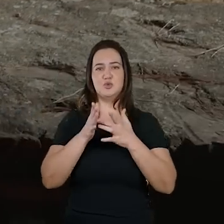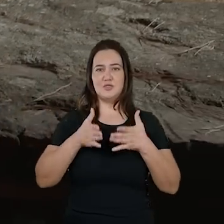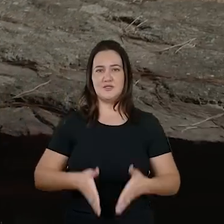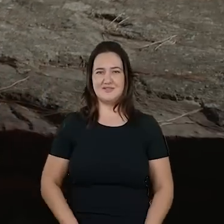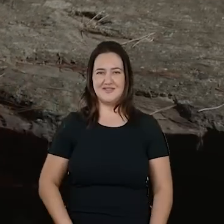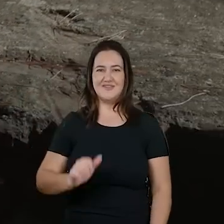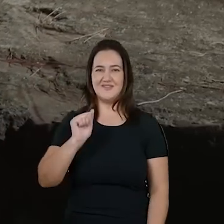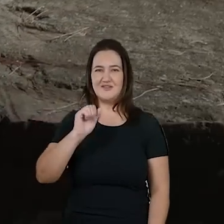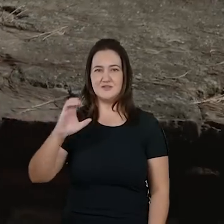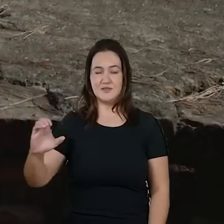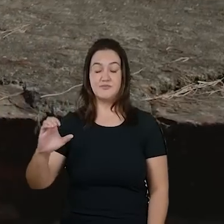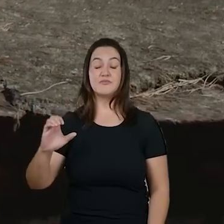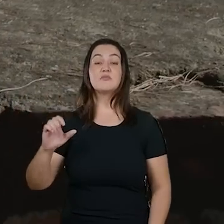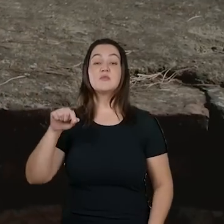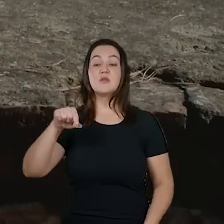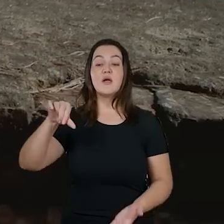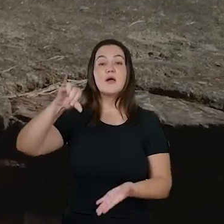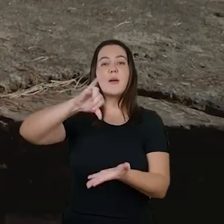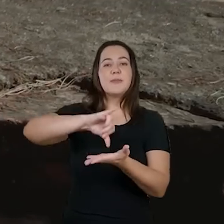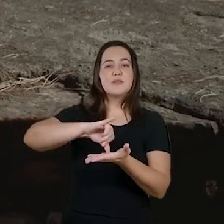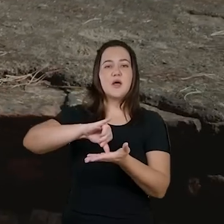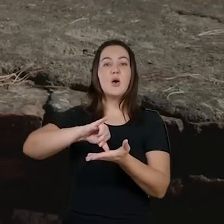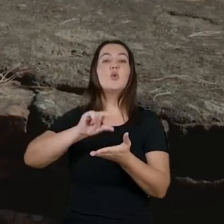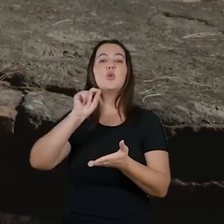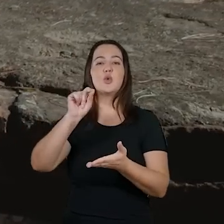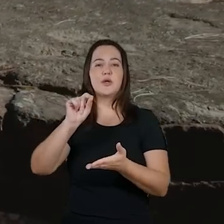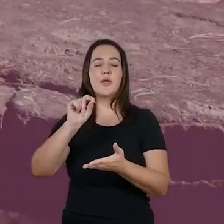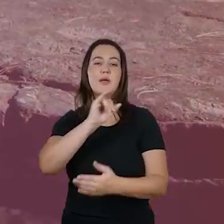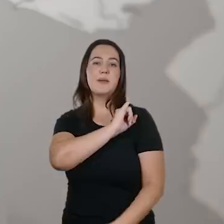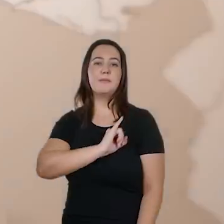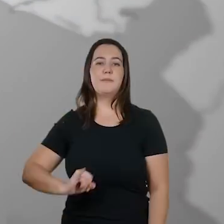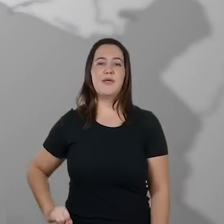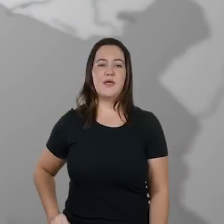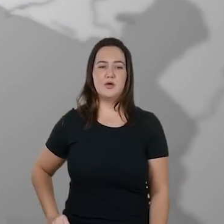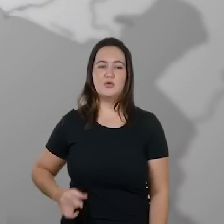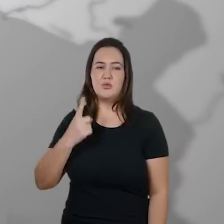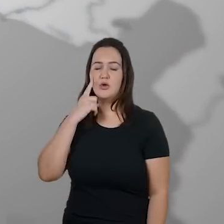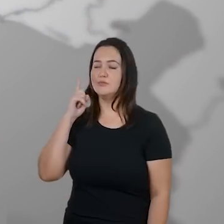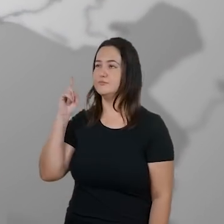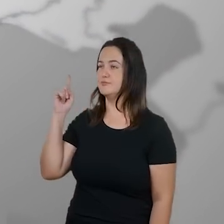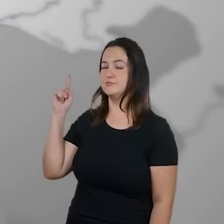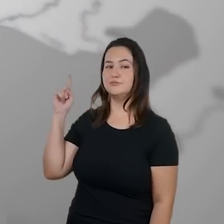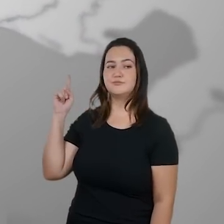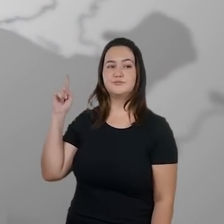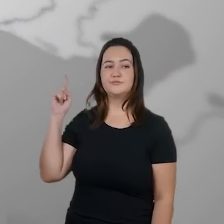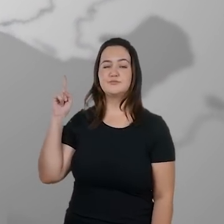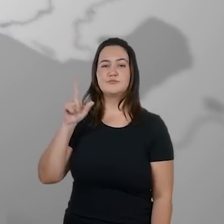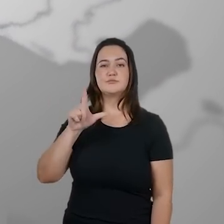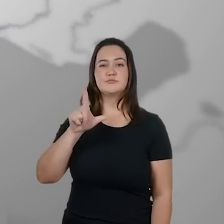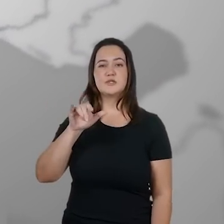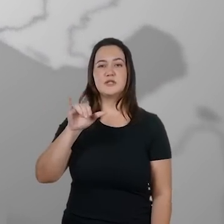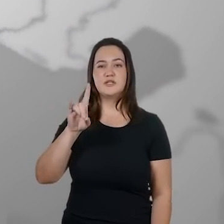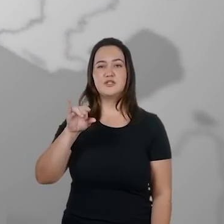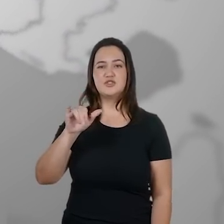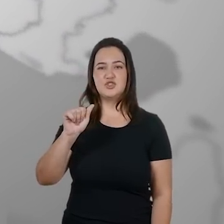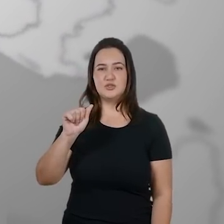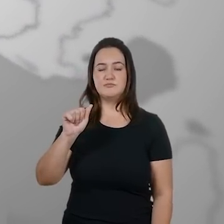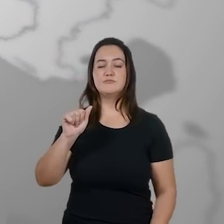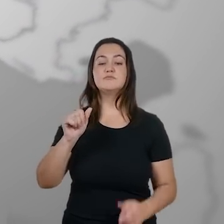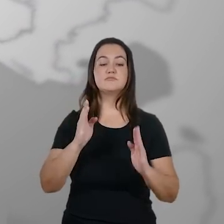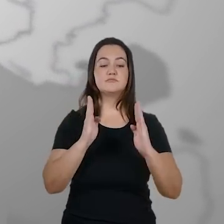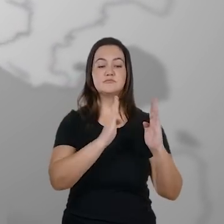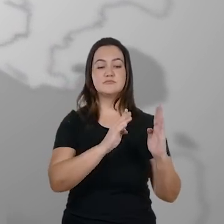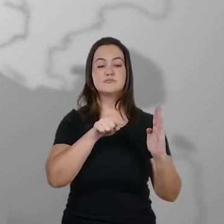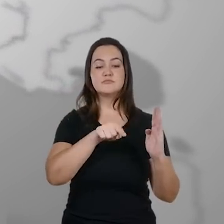foi a capital de um grande império que pouca gente conhece, o Império da Lídia. Nós vamos falar muito da Lídia quando falarmos